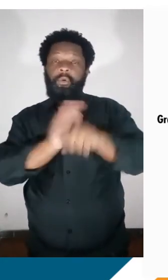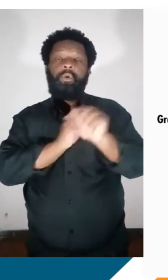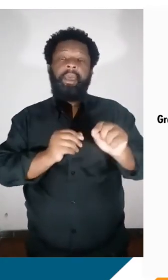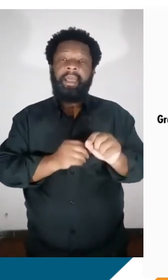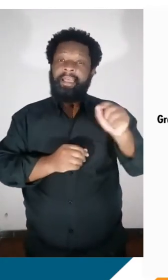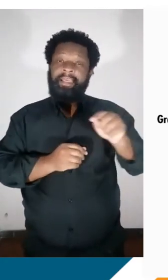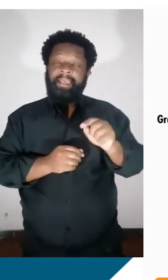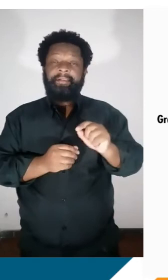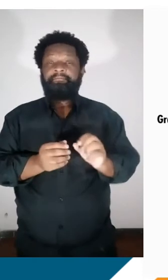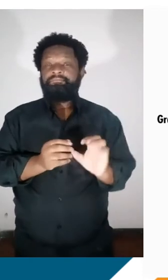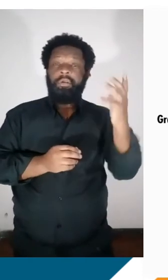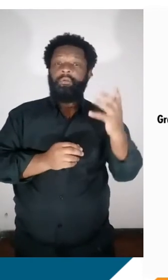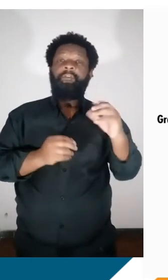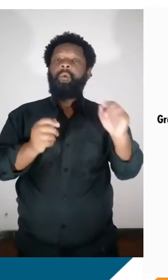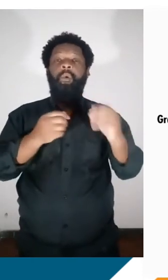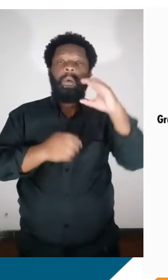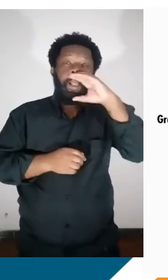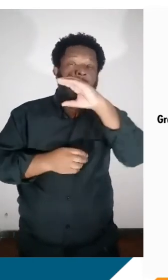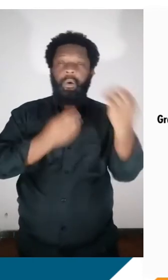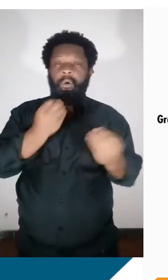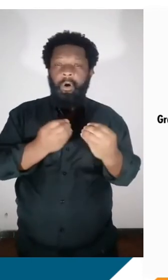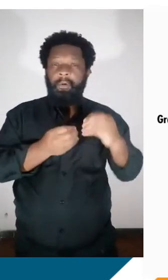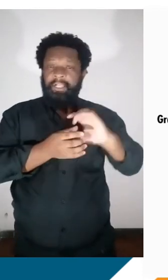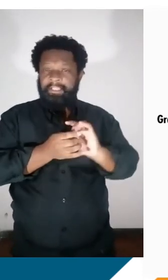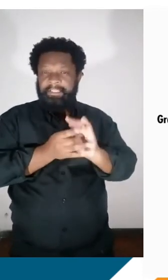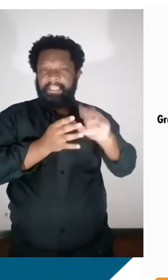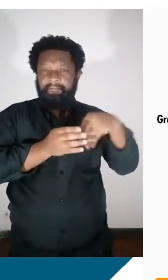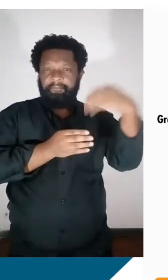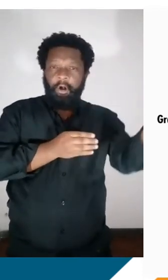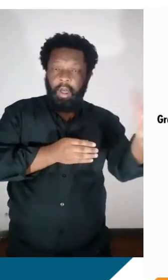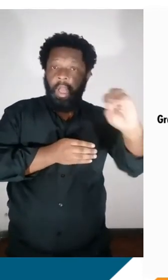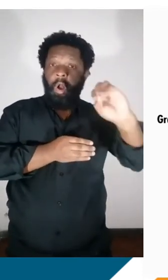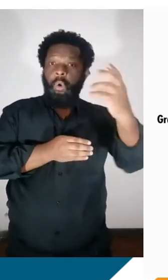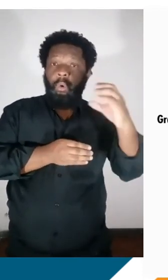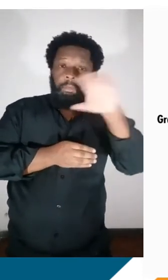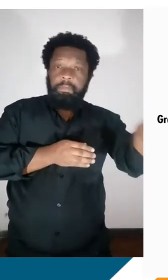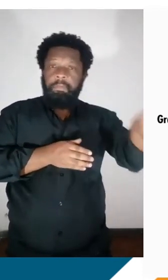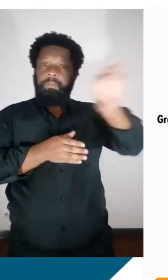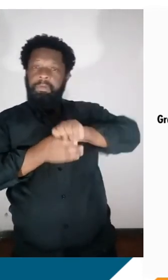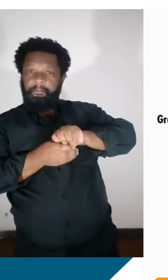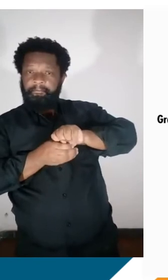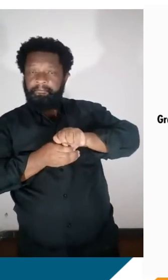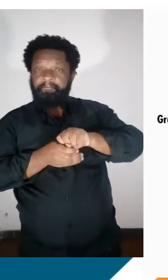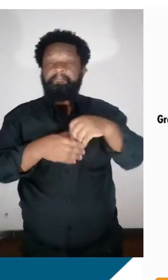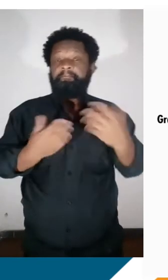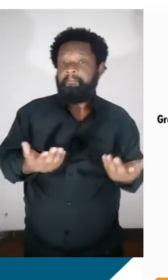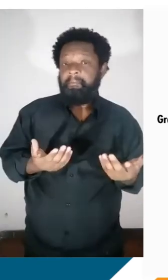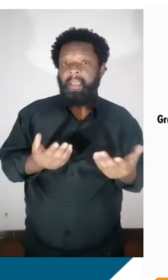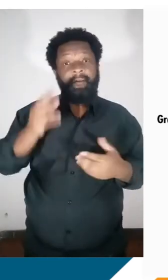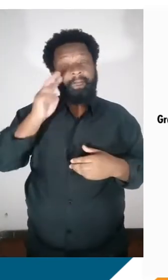reação libera ou absorve calor? Ela é endotérmica ou exotérmica? Olha, o